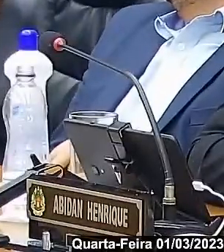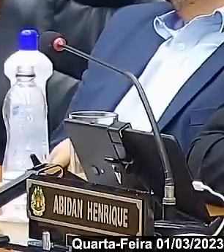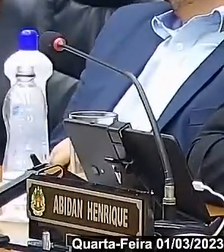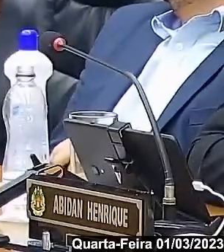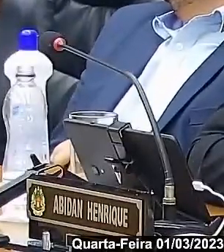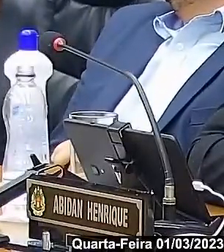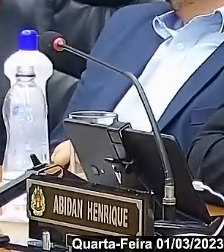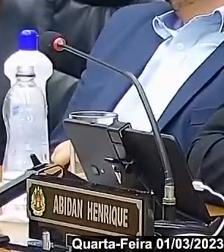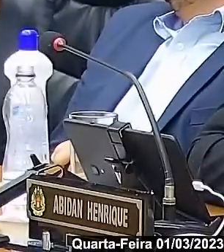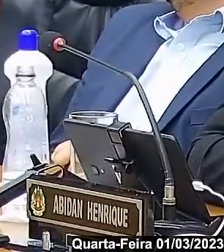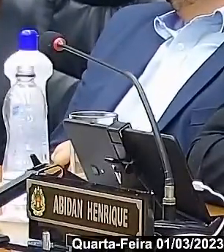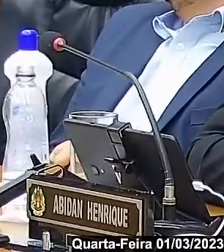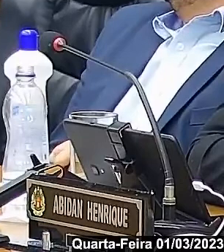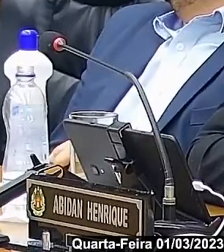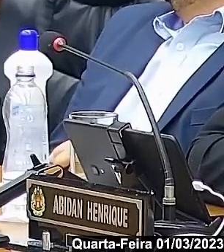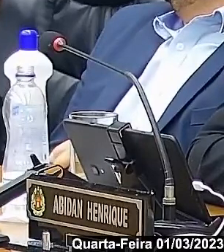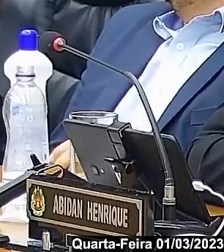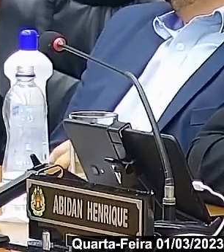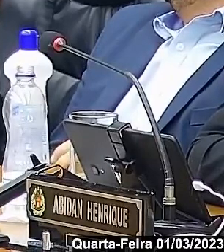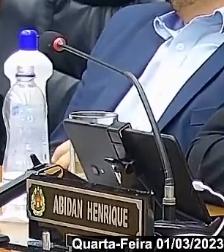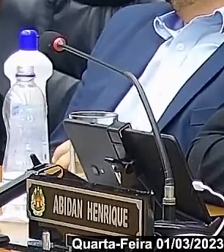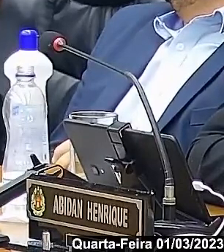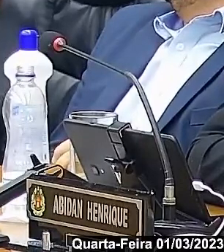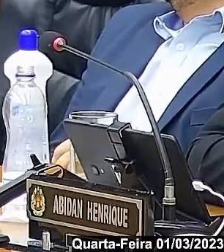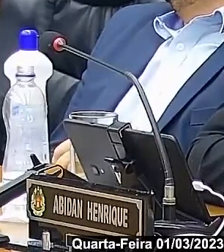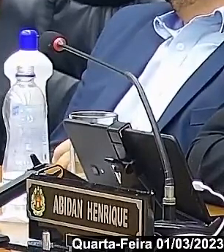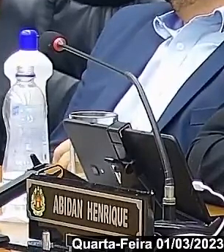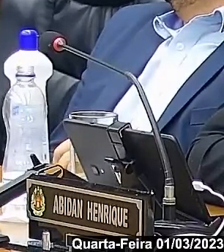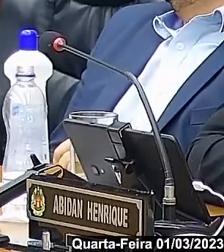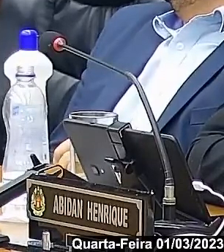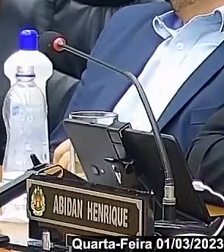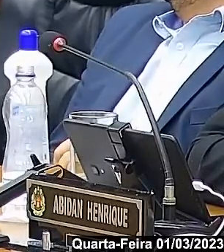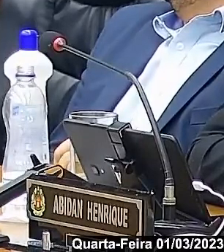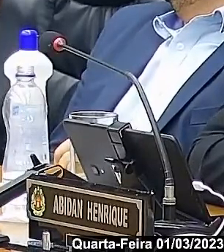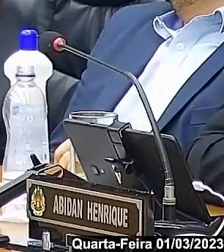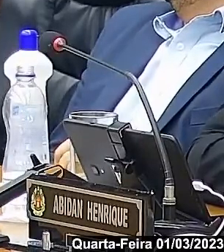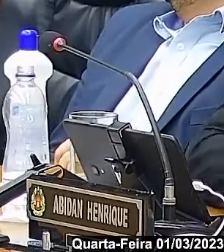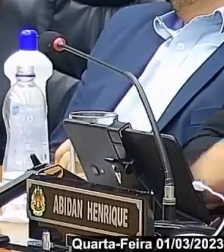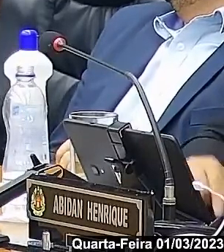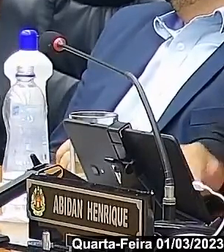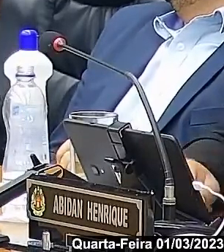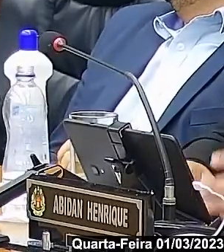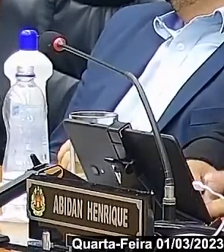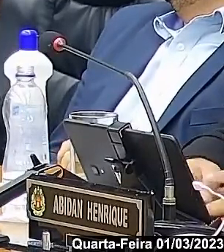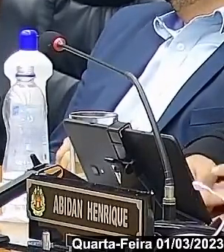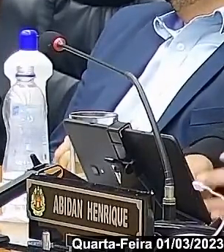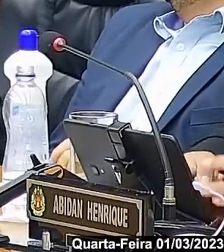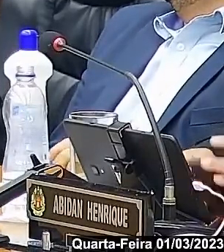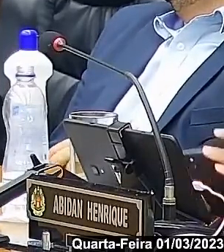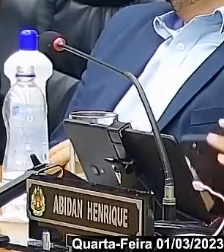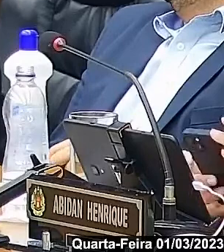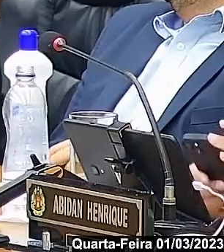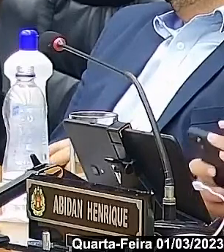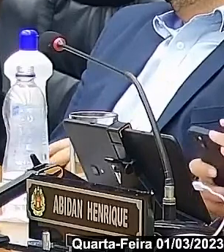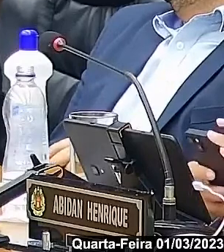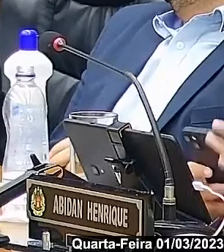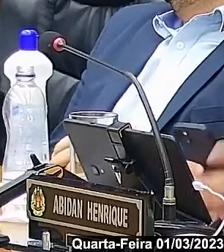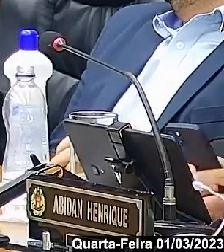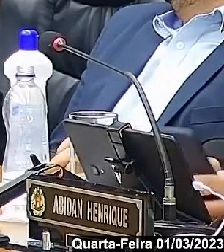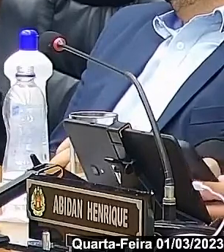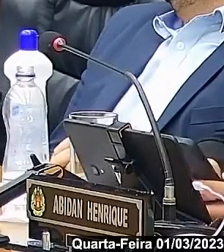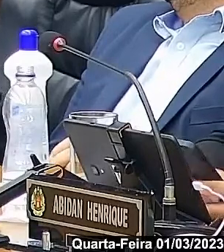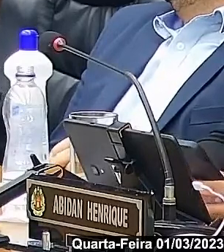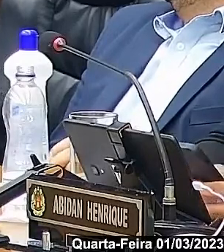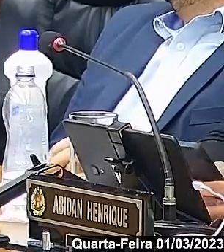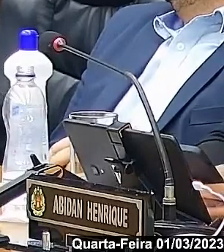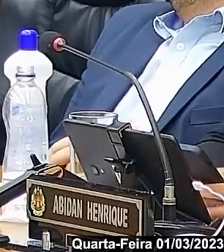mão, sentindo a energia de cada um de vocês que estão aí embaixo, nos assistindo, né? Eu hoje estaria com a